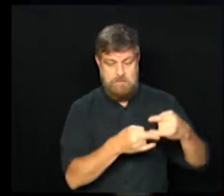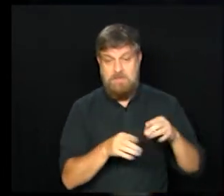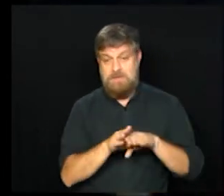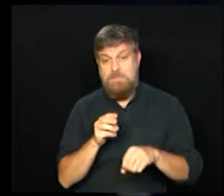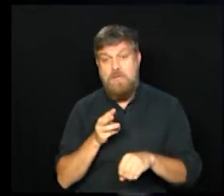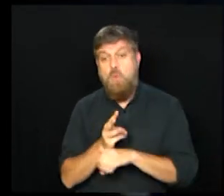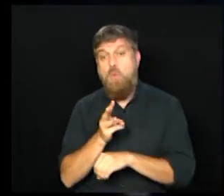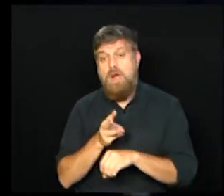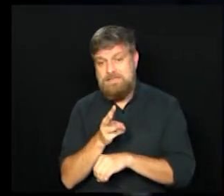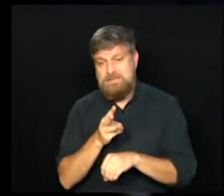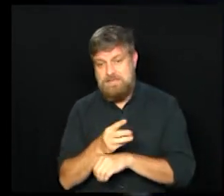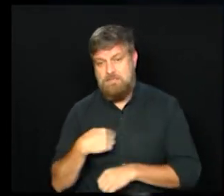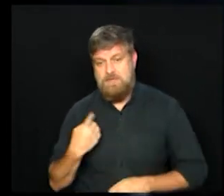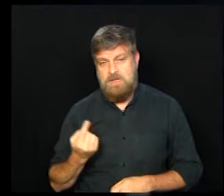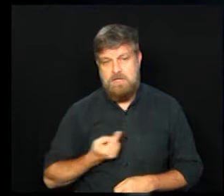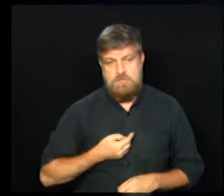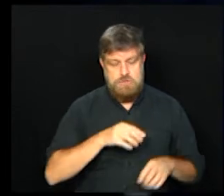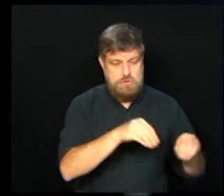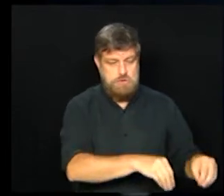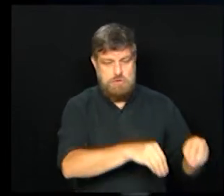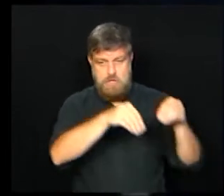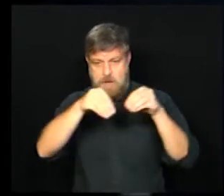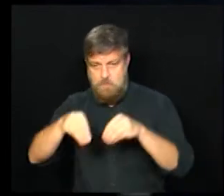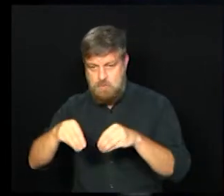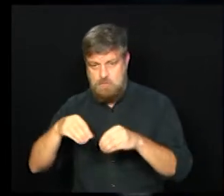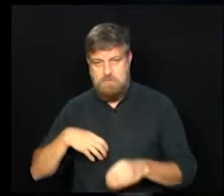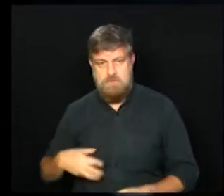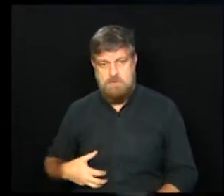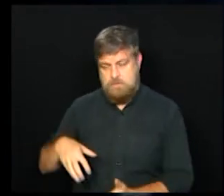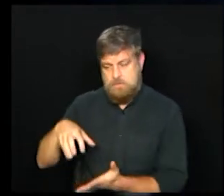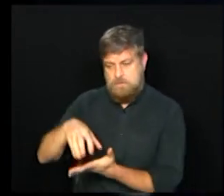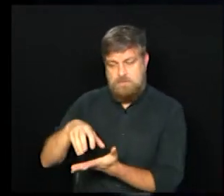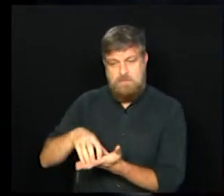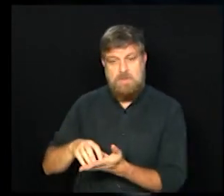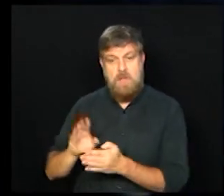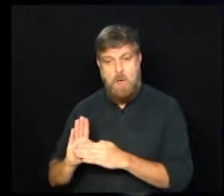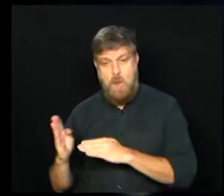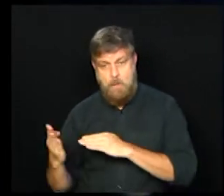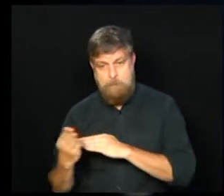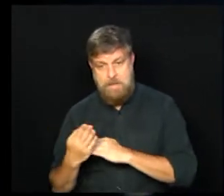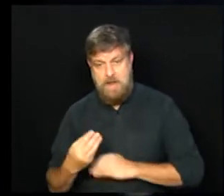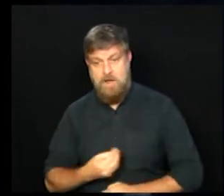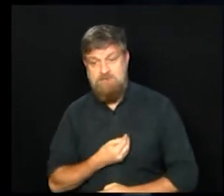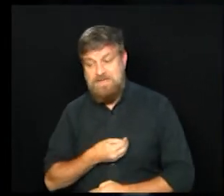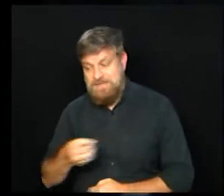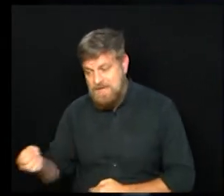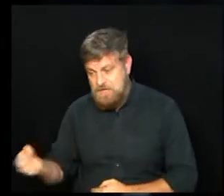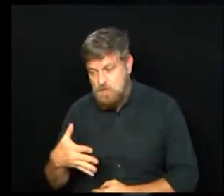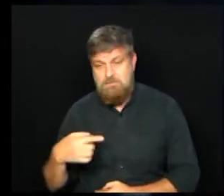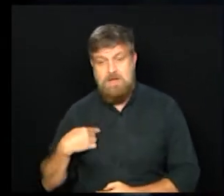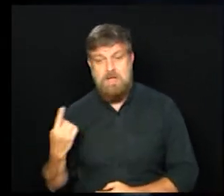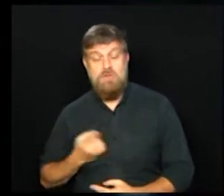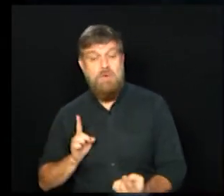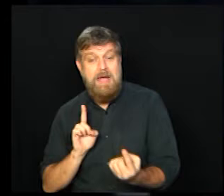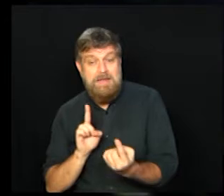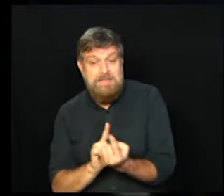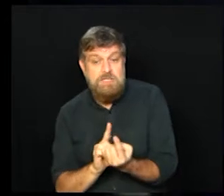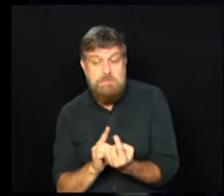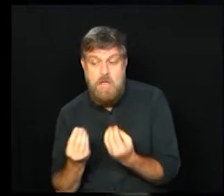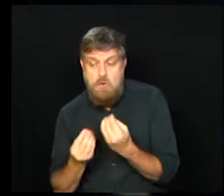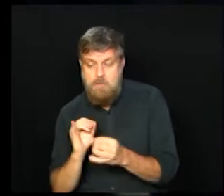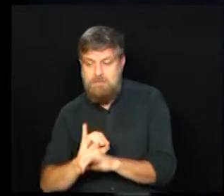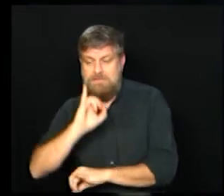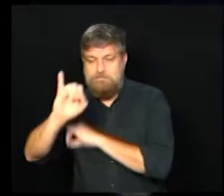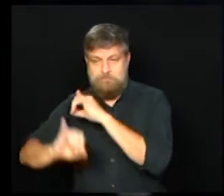porque a gente mudou de sede, nós estamos lá no SIC, no Vida Nova. Então, nós estamos atendendo online as mulheres, sempre com uma